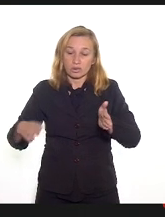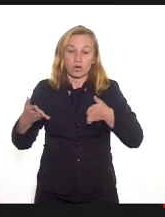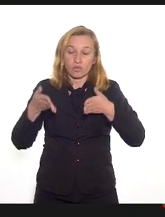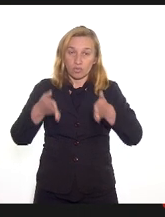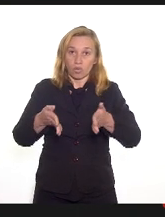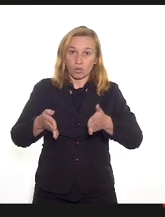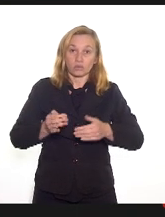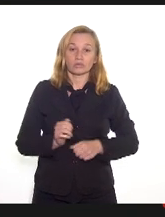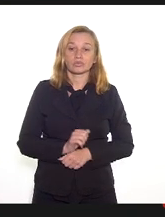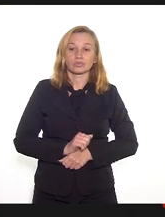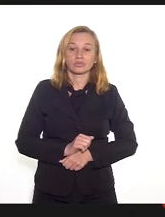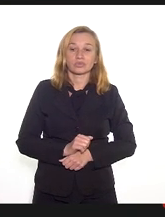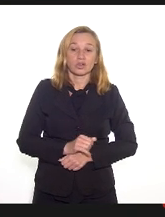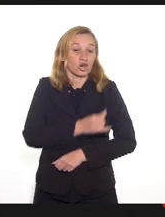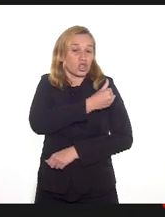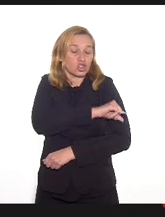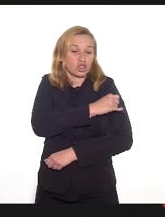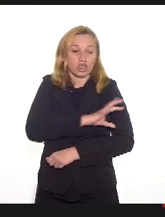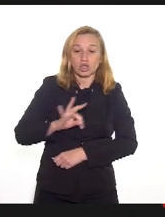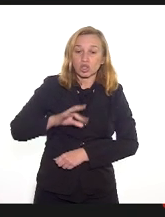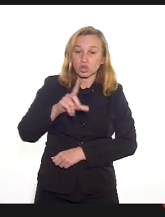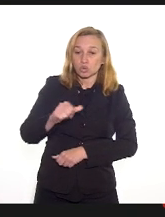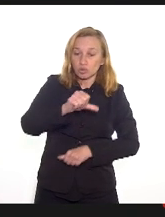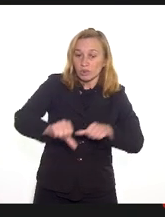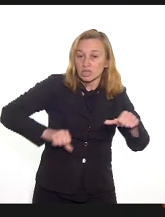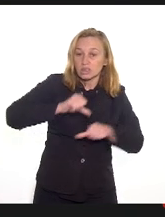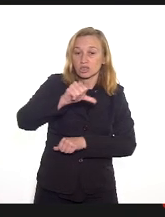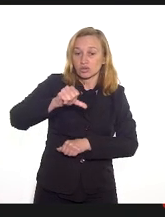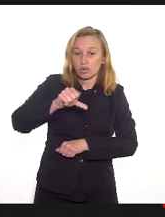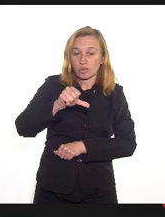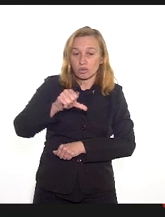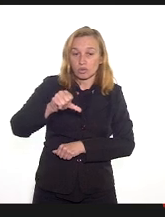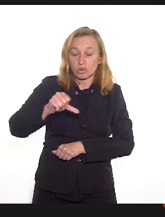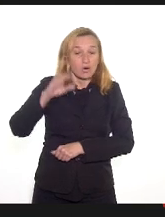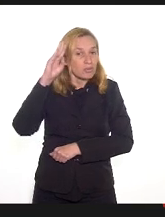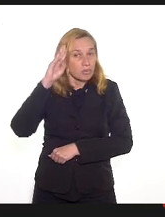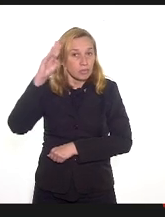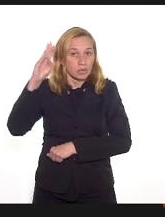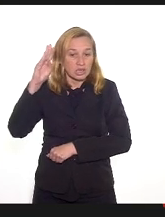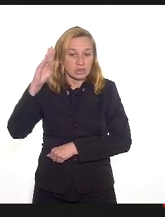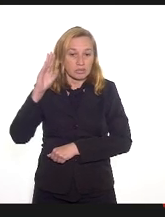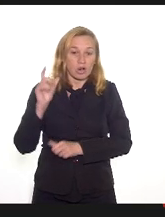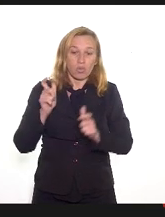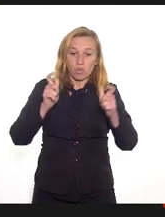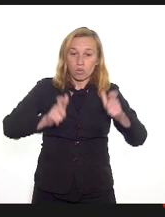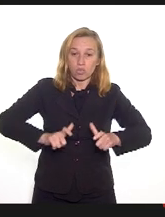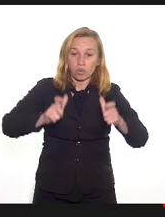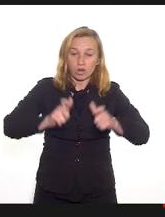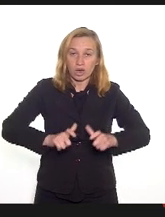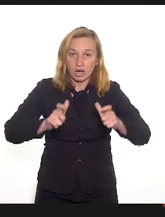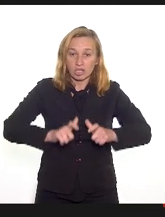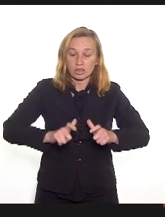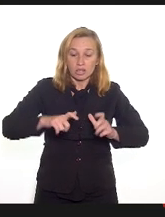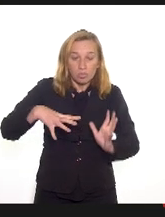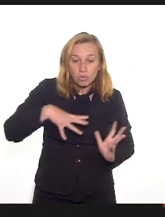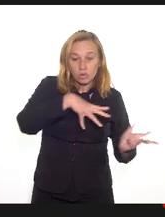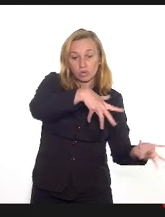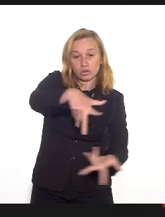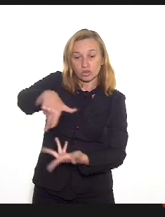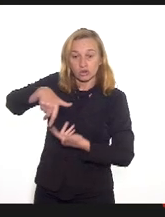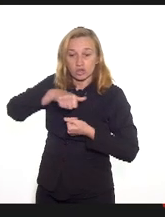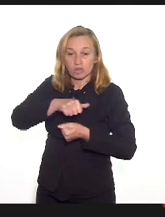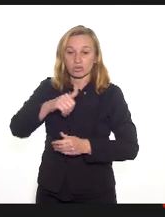foco. Então, o Rio de Janeiro tem tudo para se transformar em um dos principais pontos mundiais